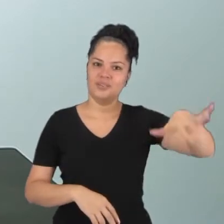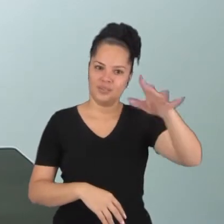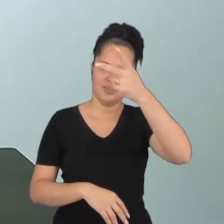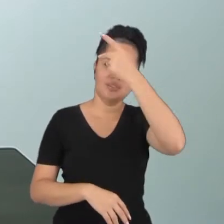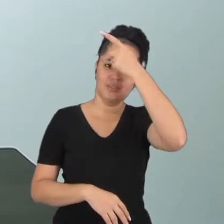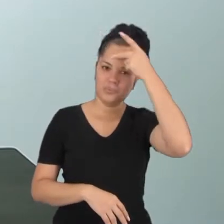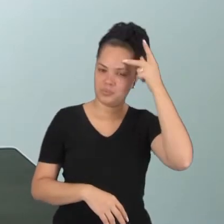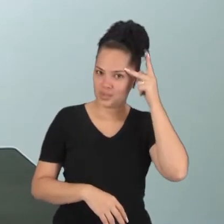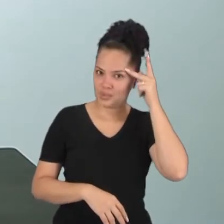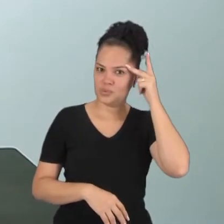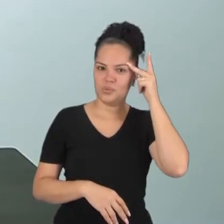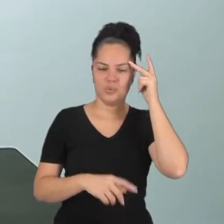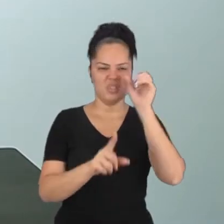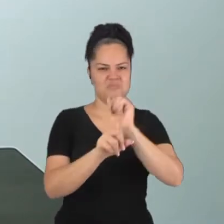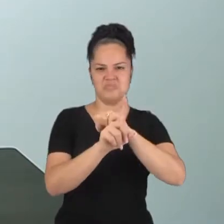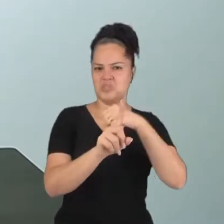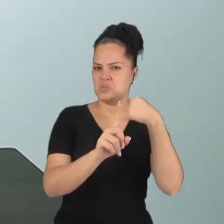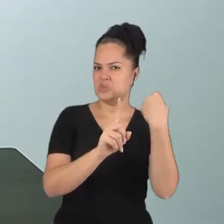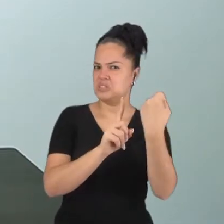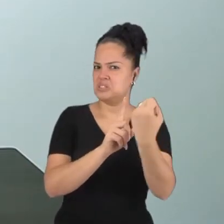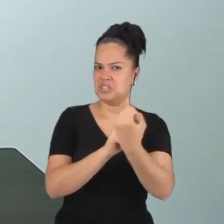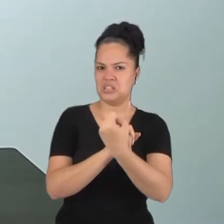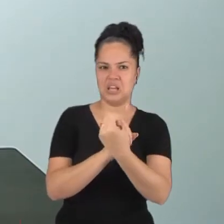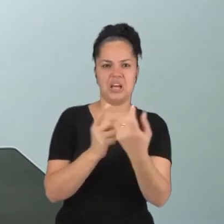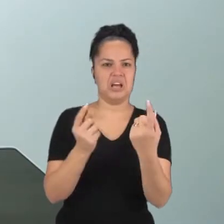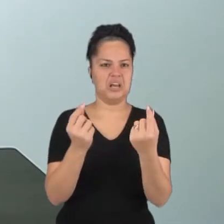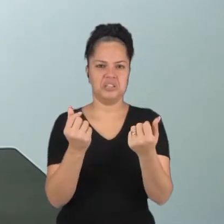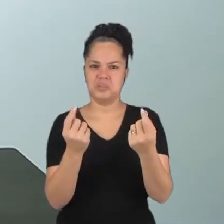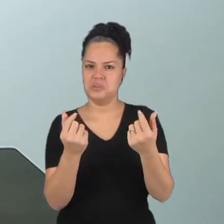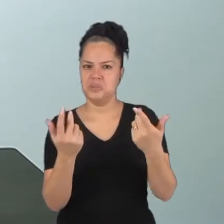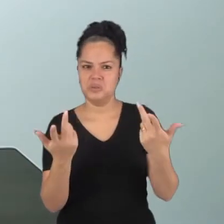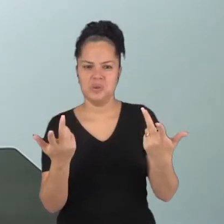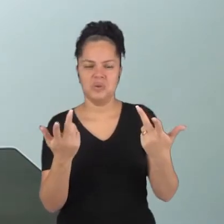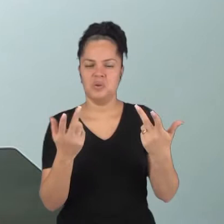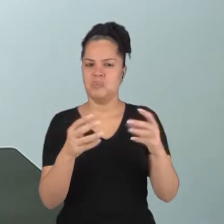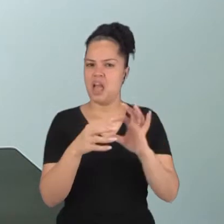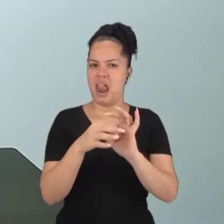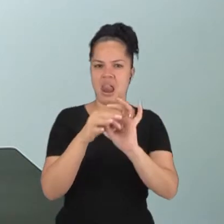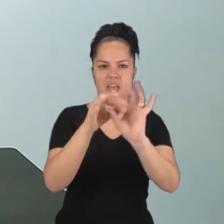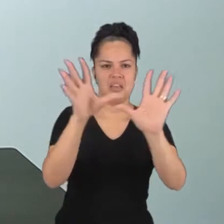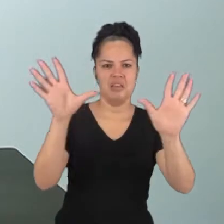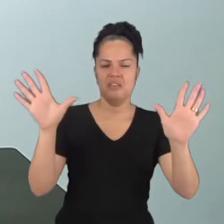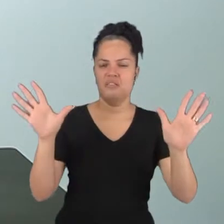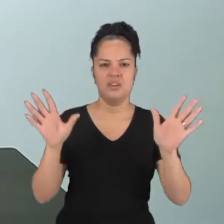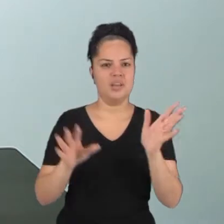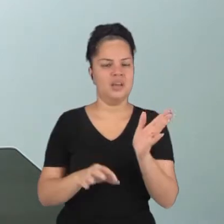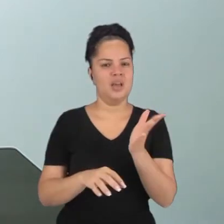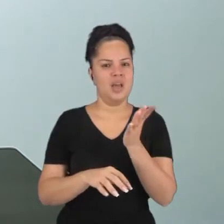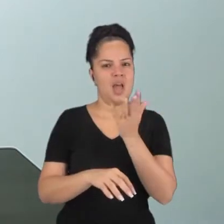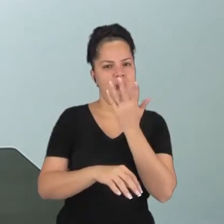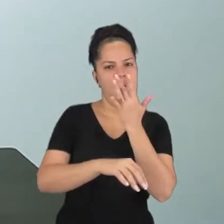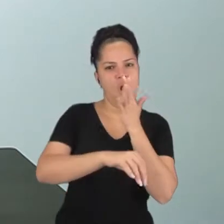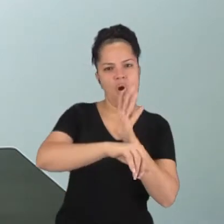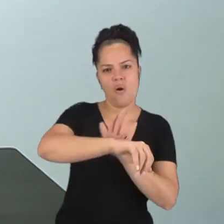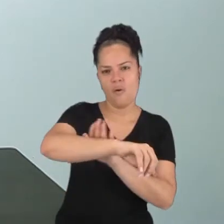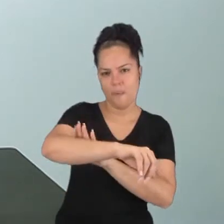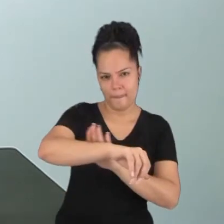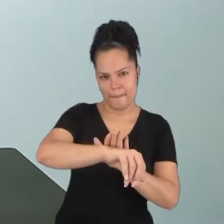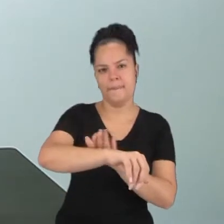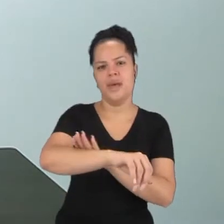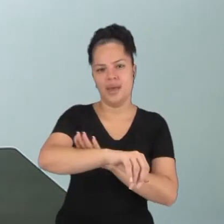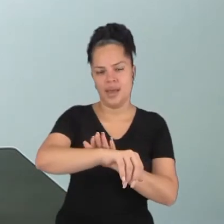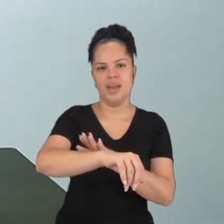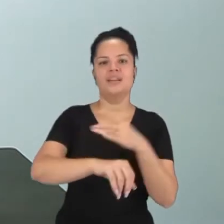das condições sociais, econômicas, não é mesmo? Da cor da pele, certo? Temos que